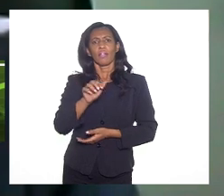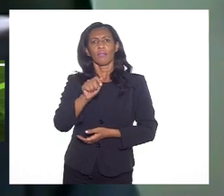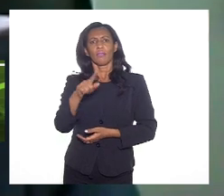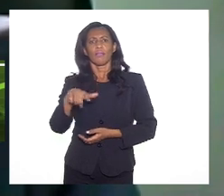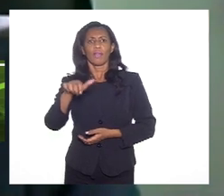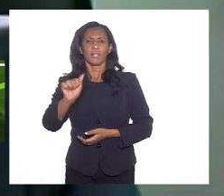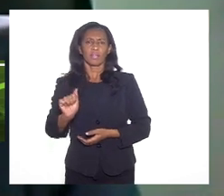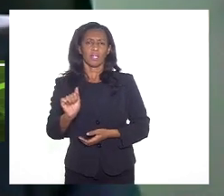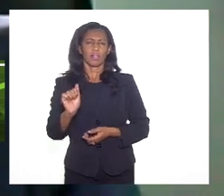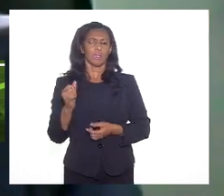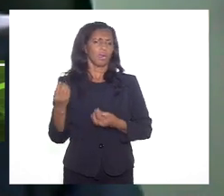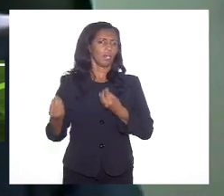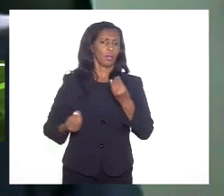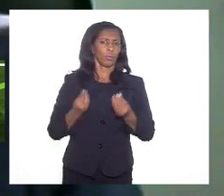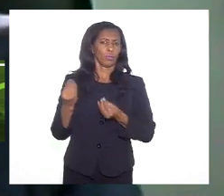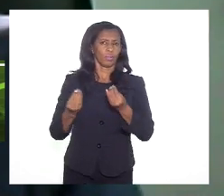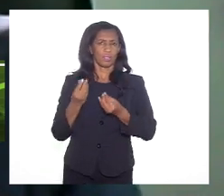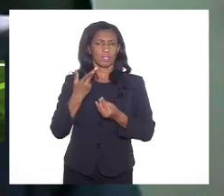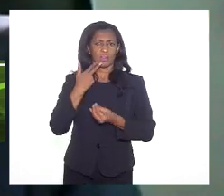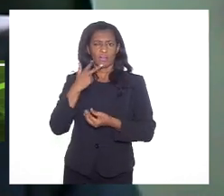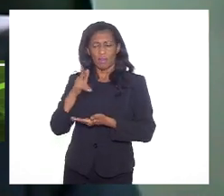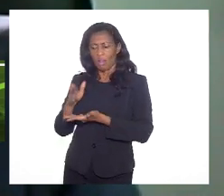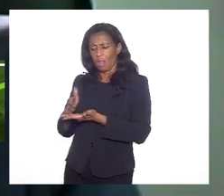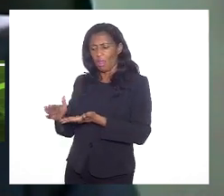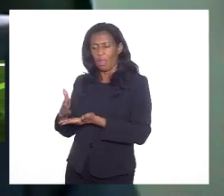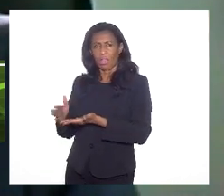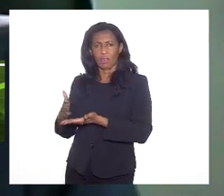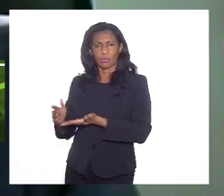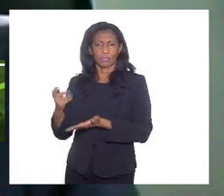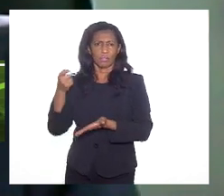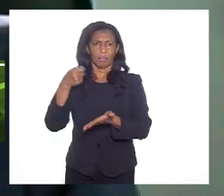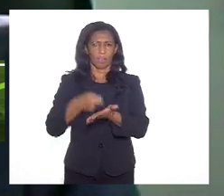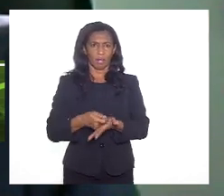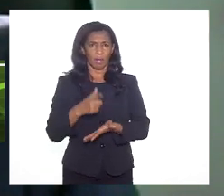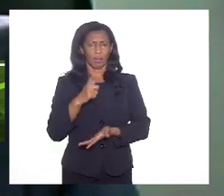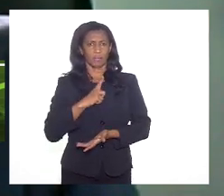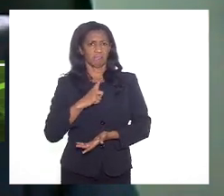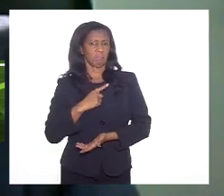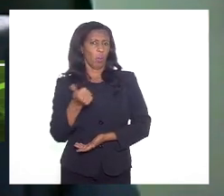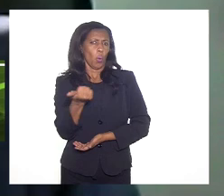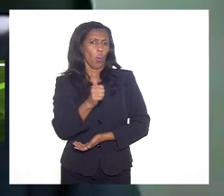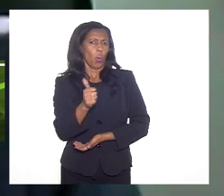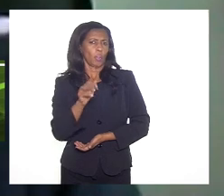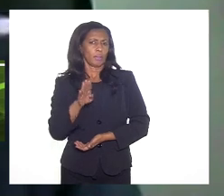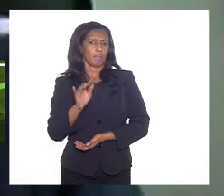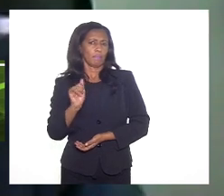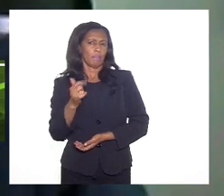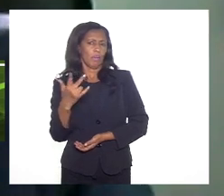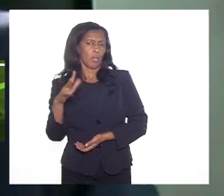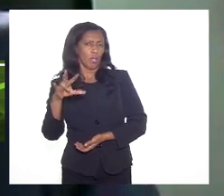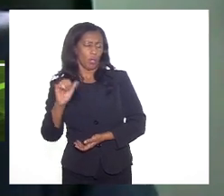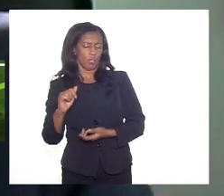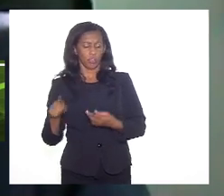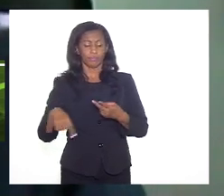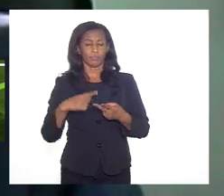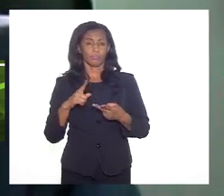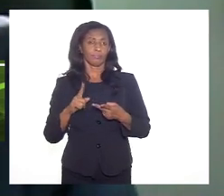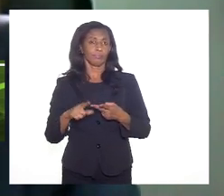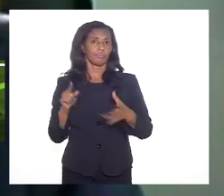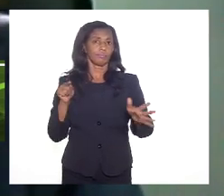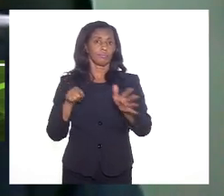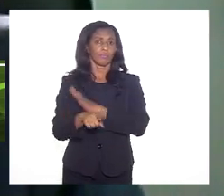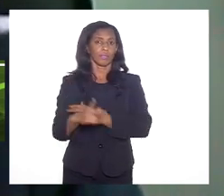que se refere ao estoque de restos a pagar, que tem aí em torno de 11 bilhões. E segundo,